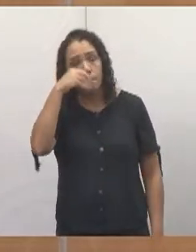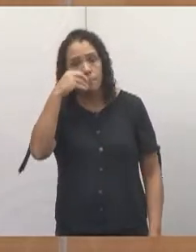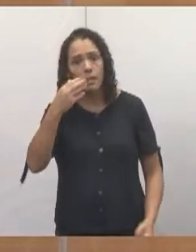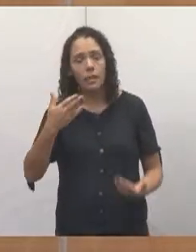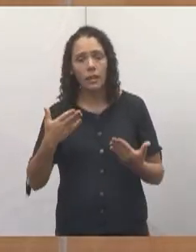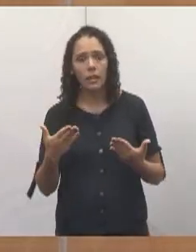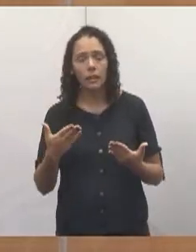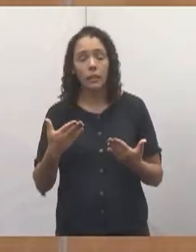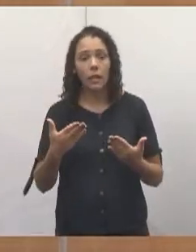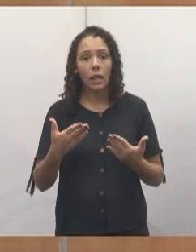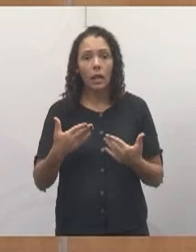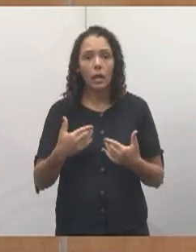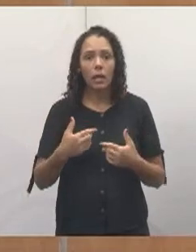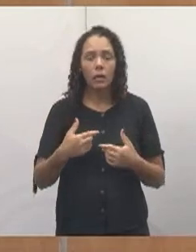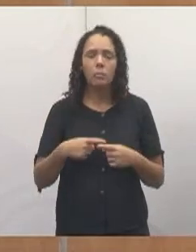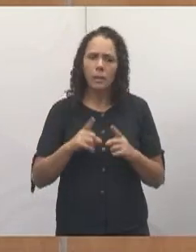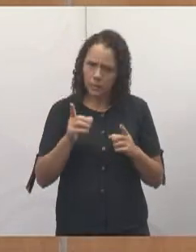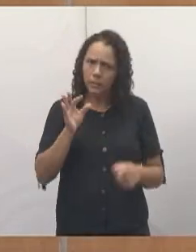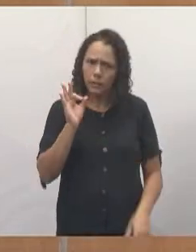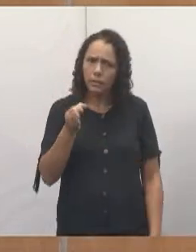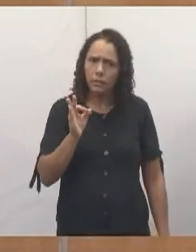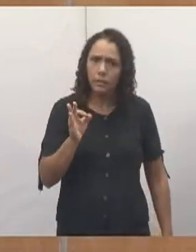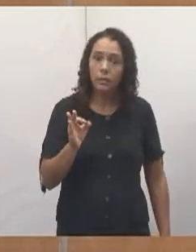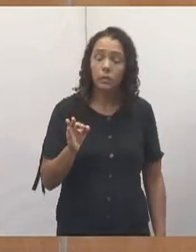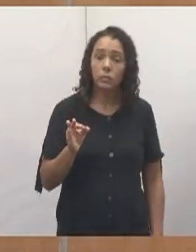oprimidos, mas é bem isso aí.